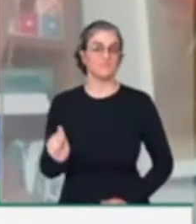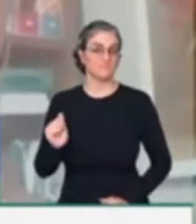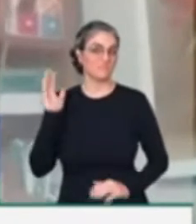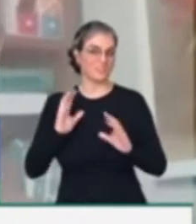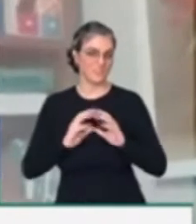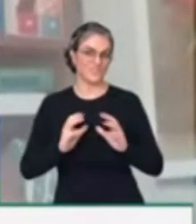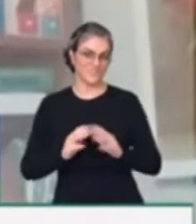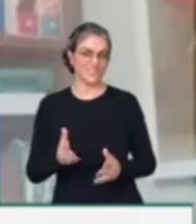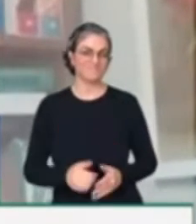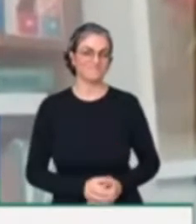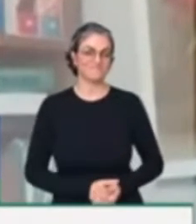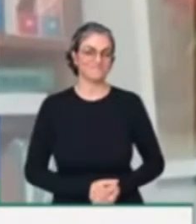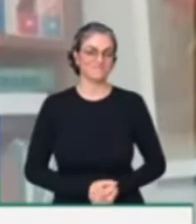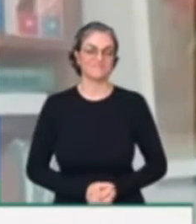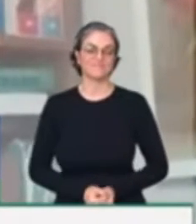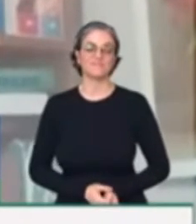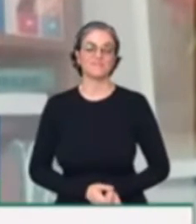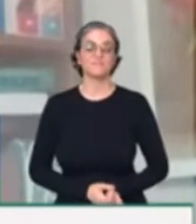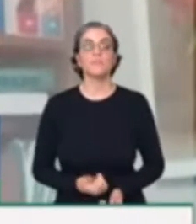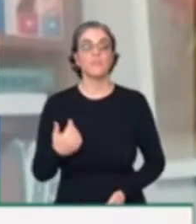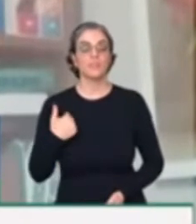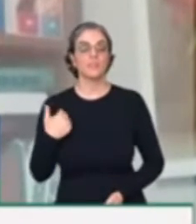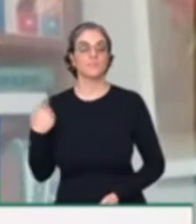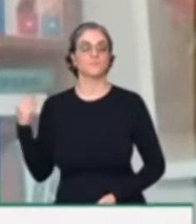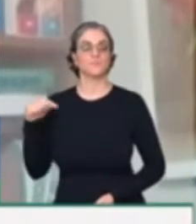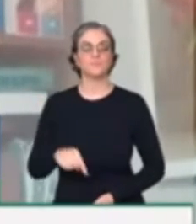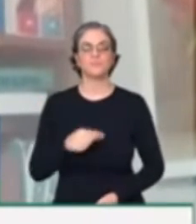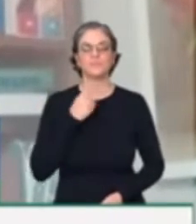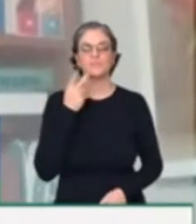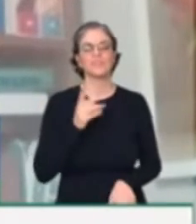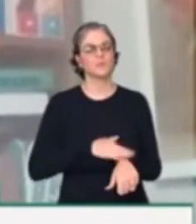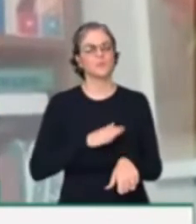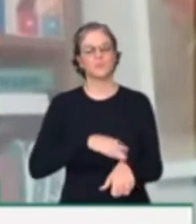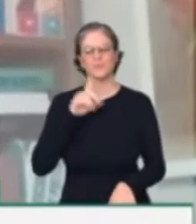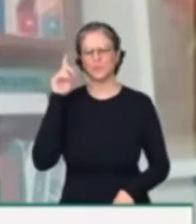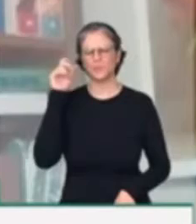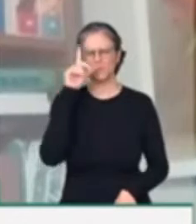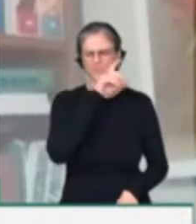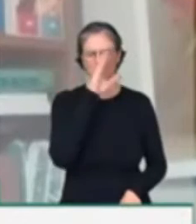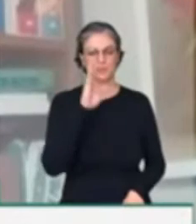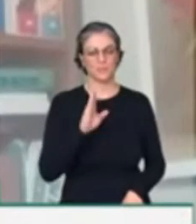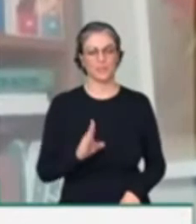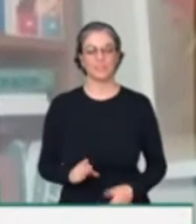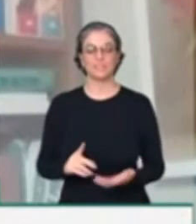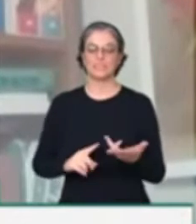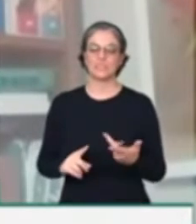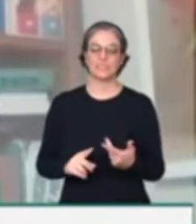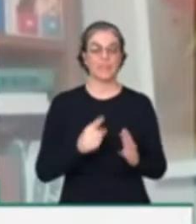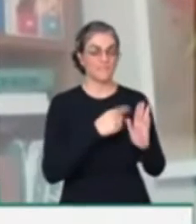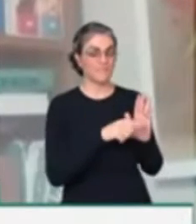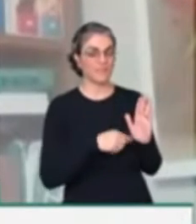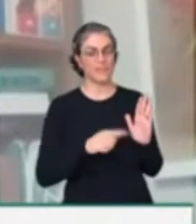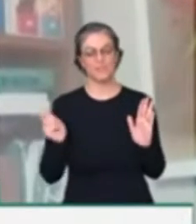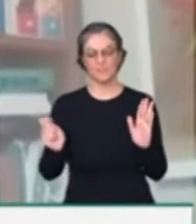Senhor presidente, eu me inscrevi para tratar sobre o momento trágico que o Brasil vive e sobre alguns vetos que podem diminuir o